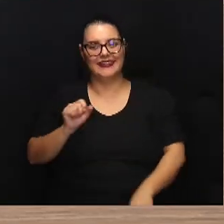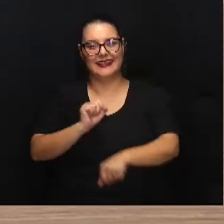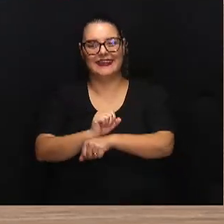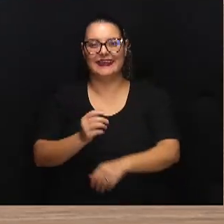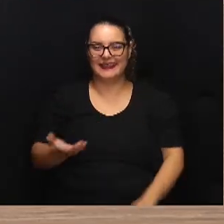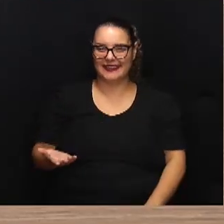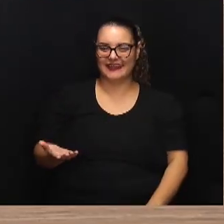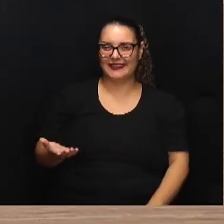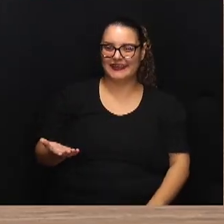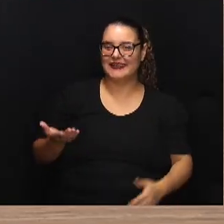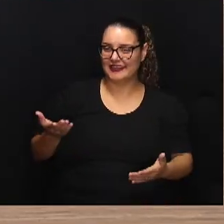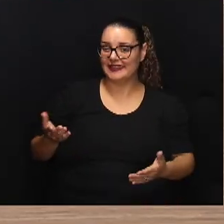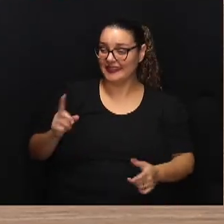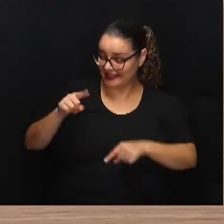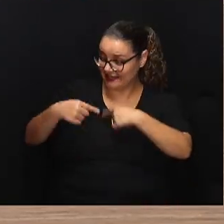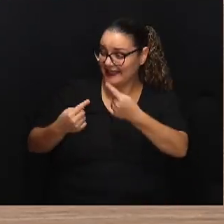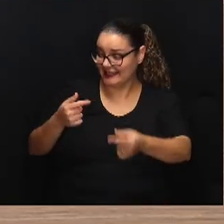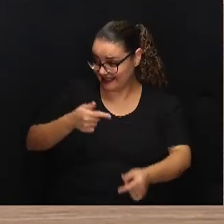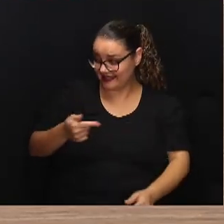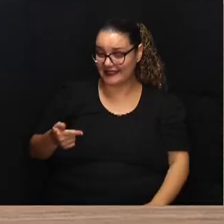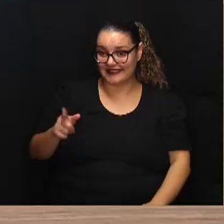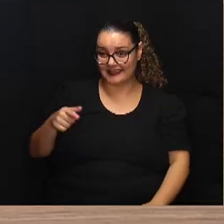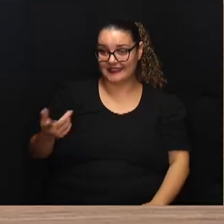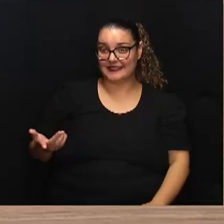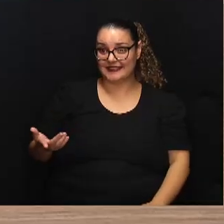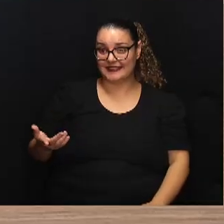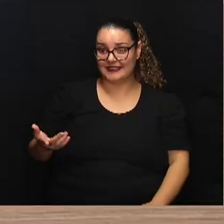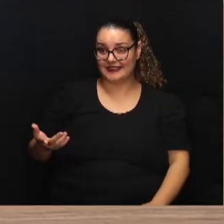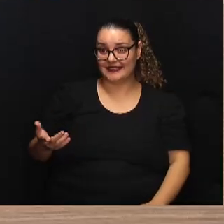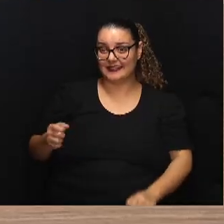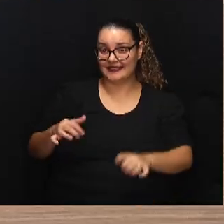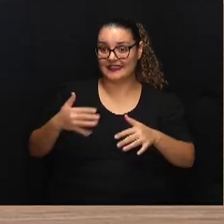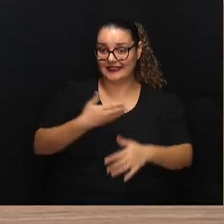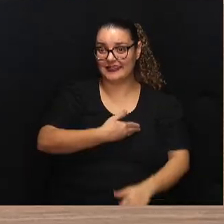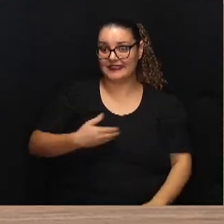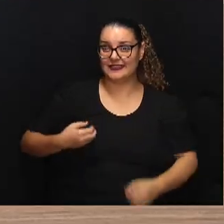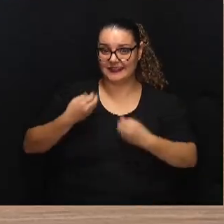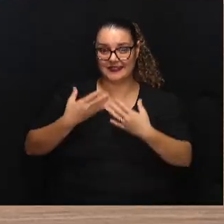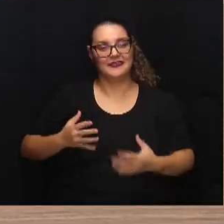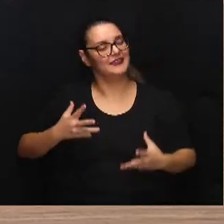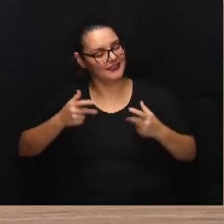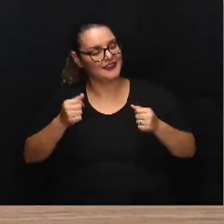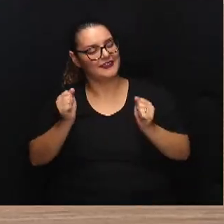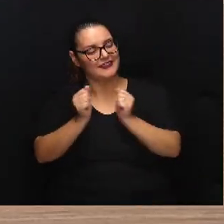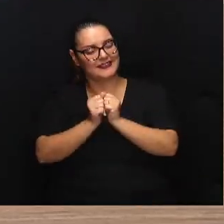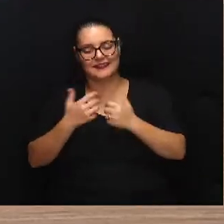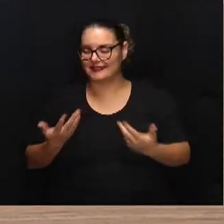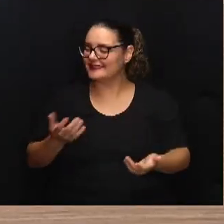esperamos. Então, até a próxima semana, né? Boa audiência pública para todo mundo. Todos nós, é isso aí.